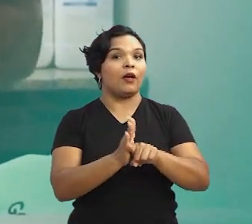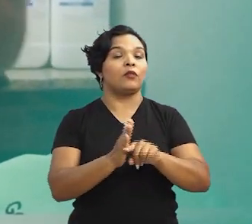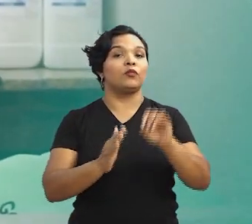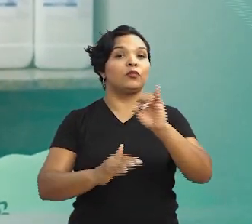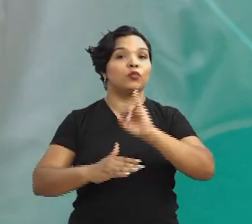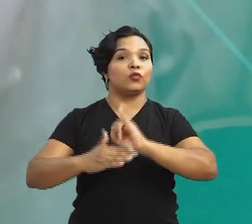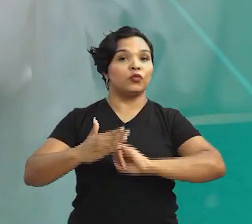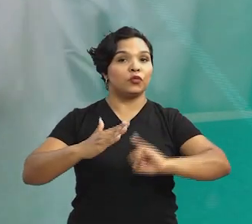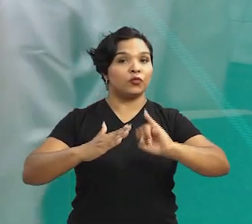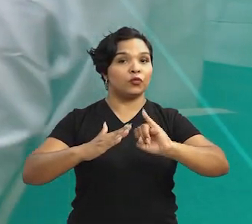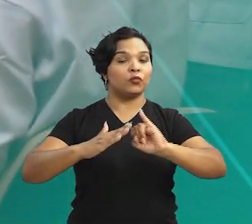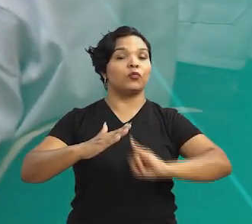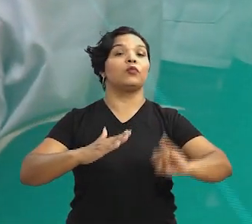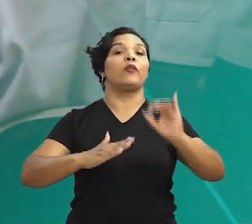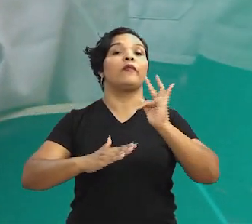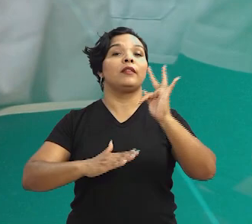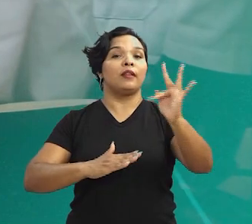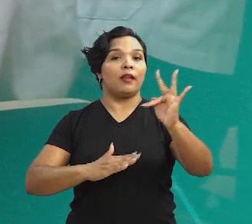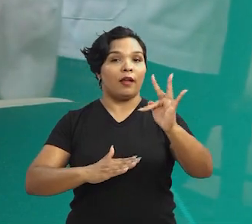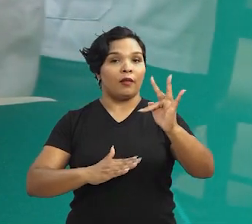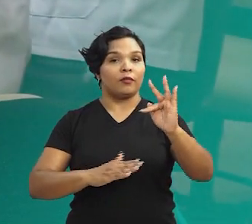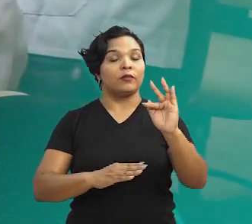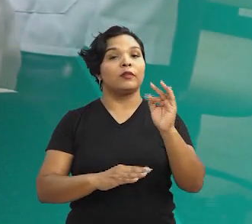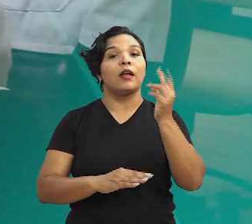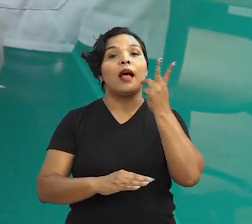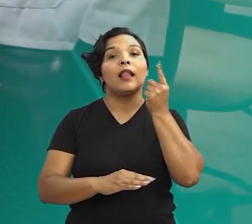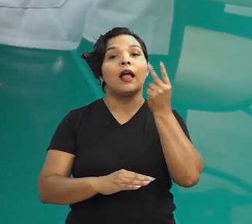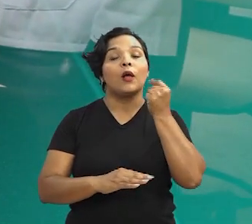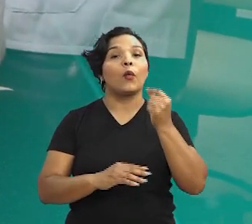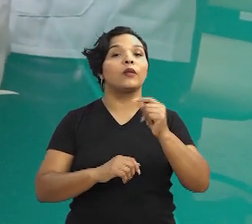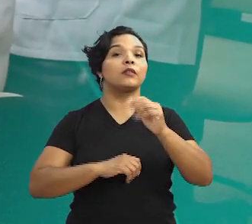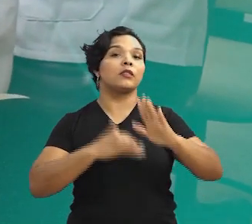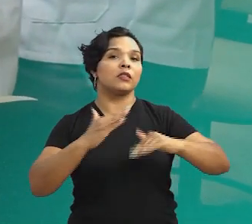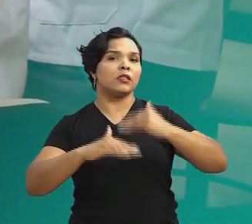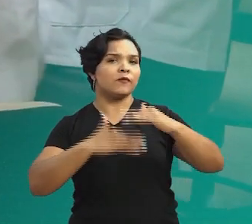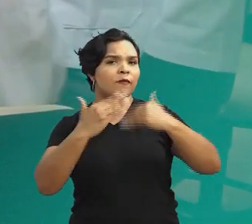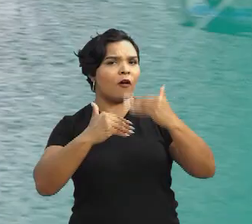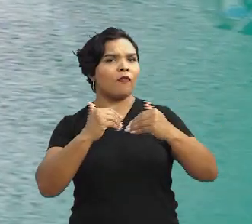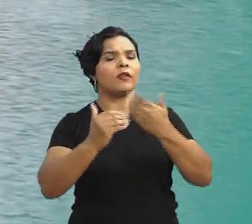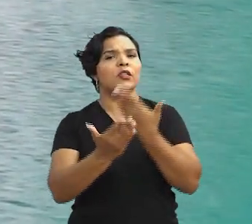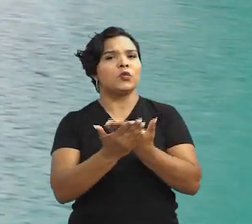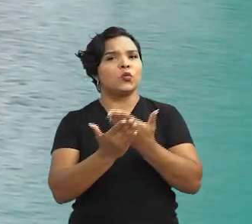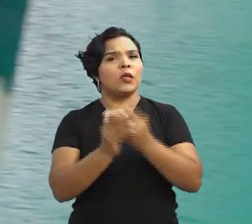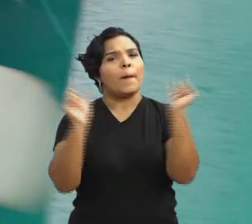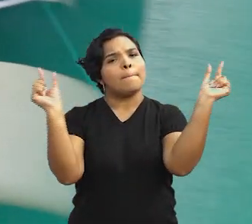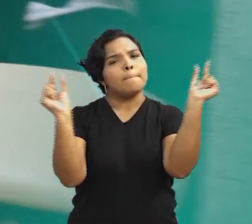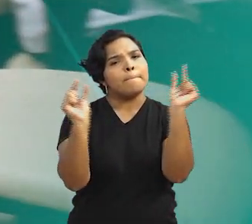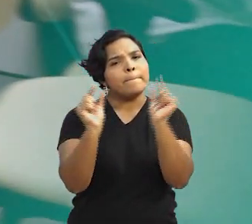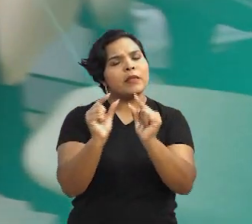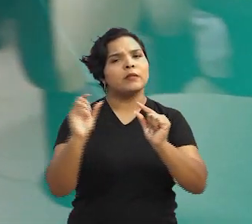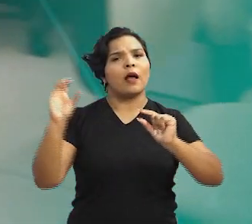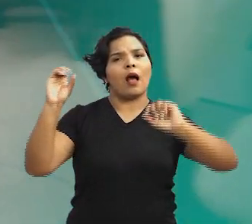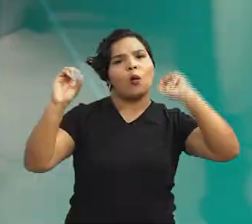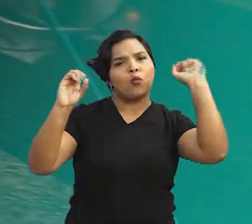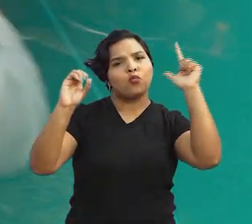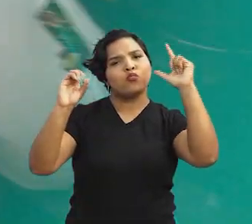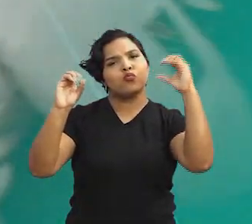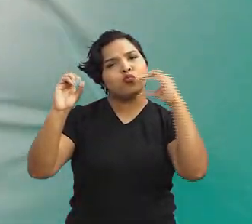Pesquisadores do Instituto Federal de Alagoas, campus de Marechal Deodoro, desenvolvem estudos que podem minimizar o efeito